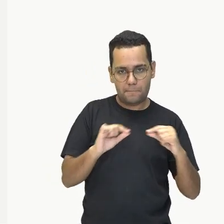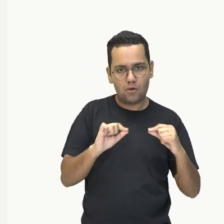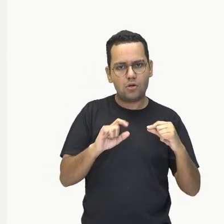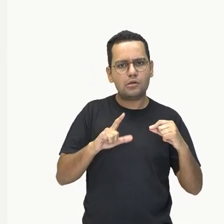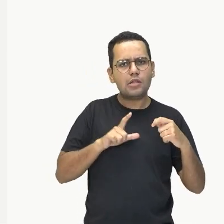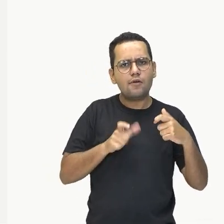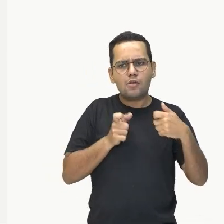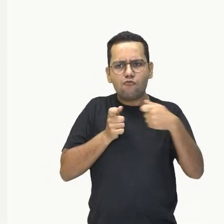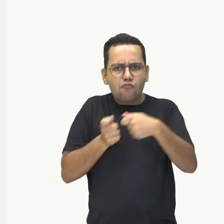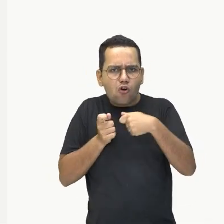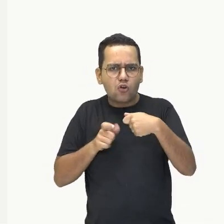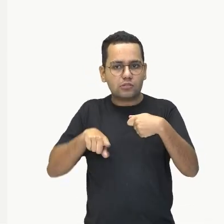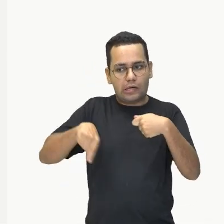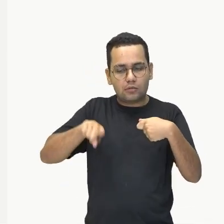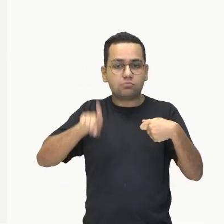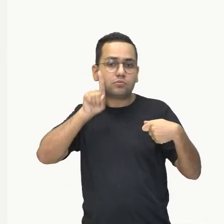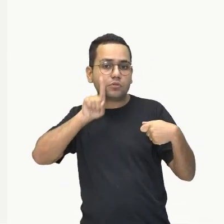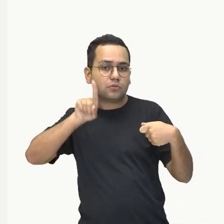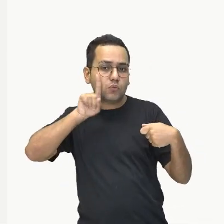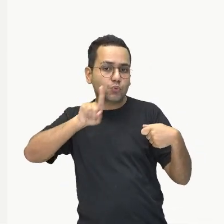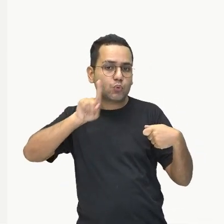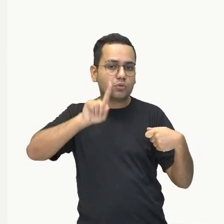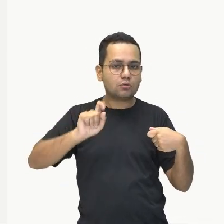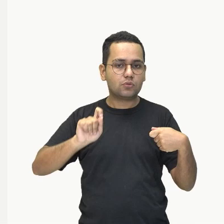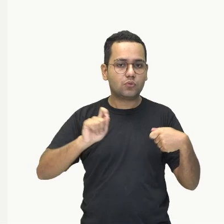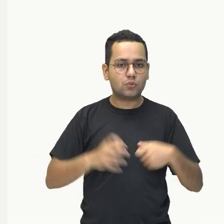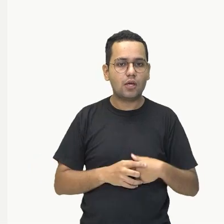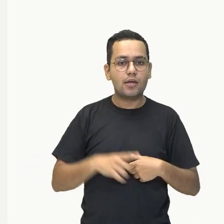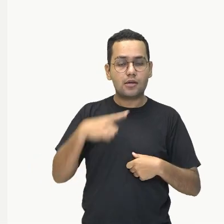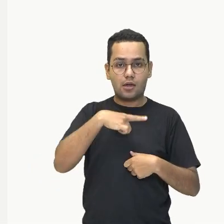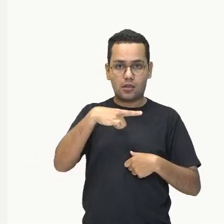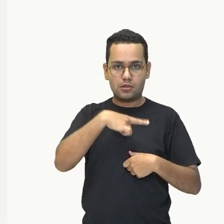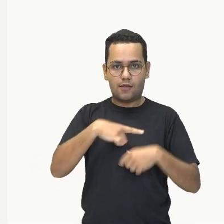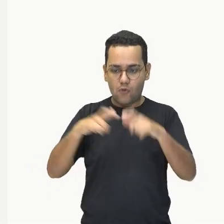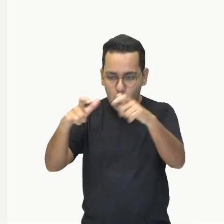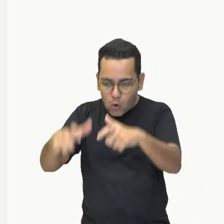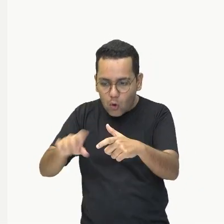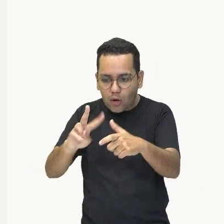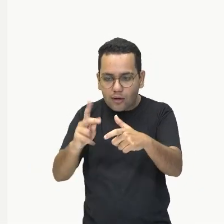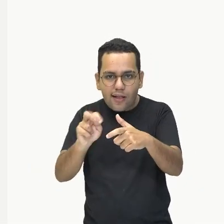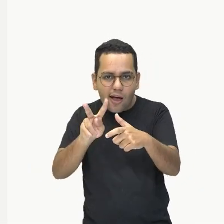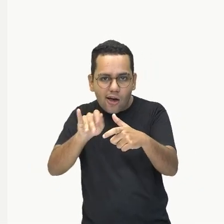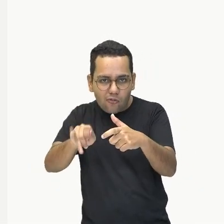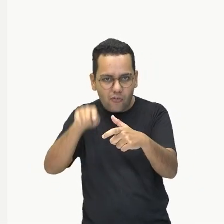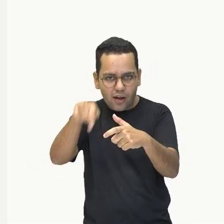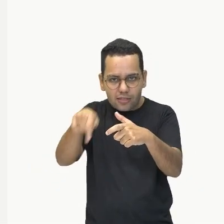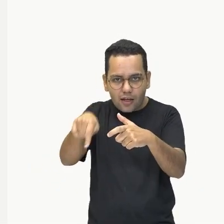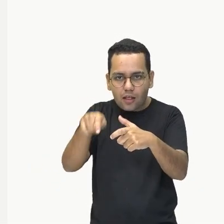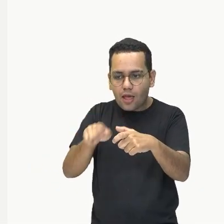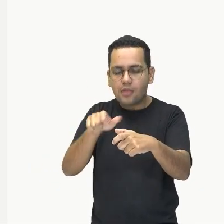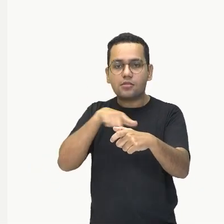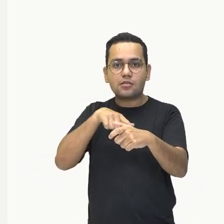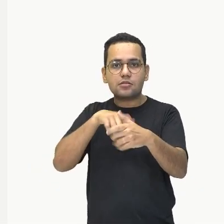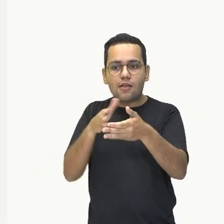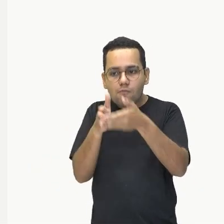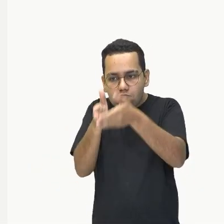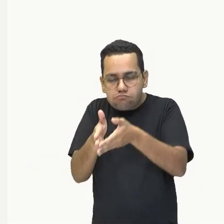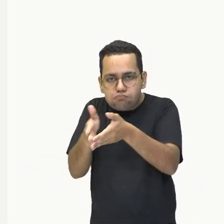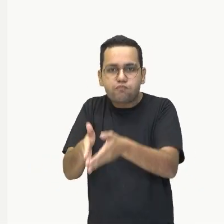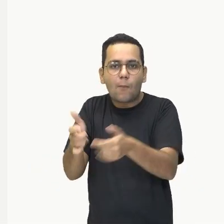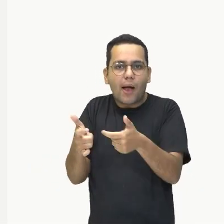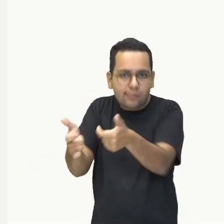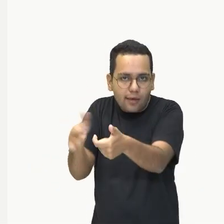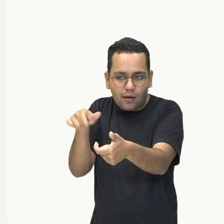a entrarem no conflito com a deflagração do ataque surpresa à base americana de Pearl Harbor, como eu falei para vocês. Vamos